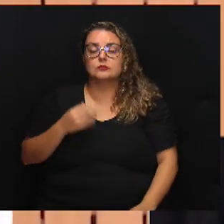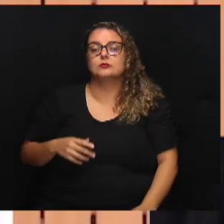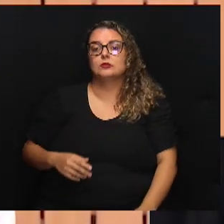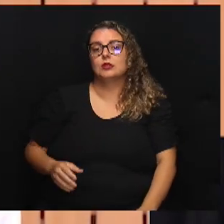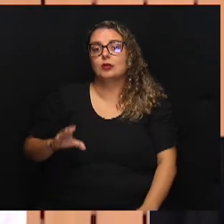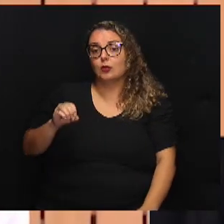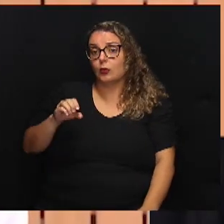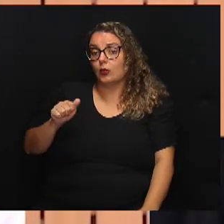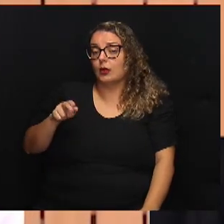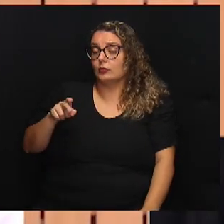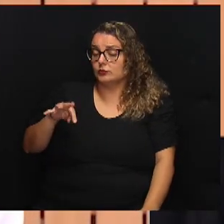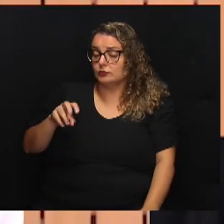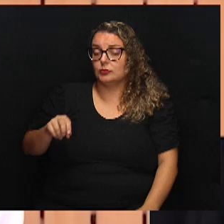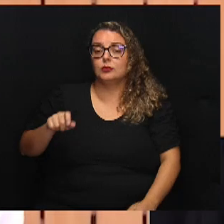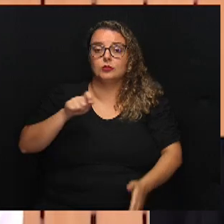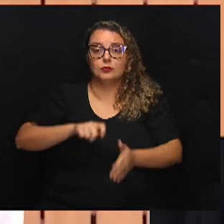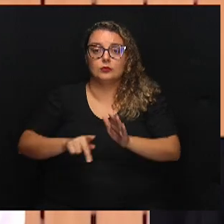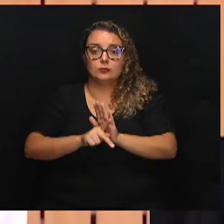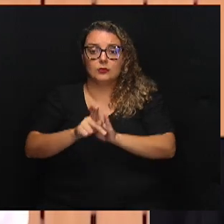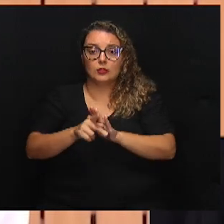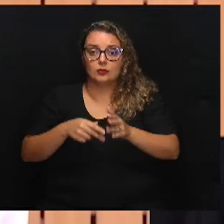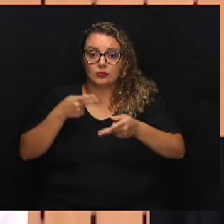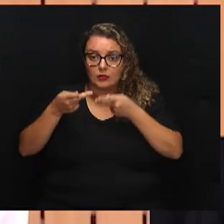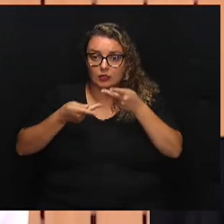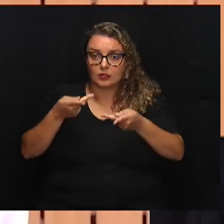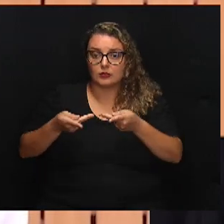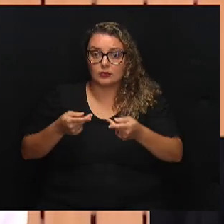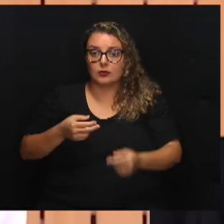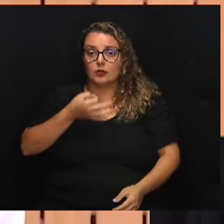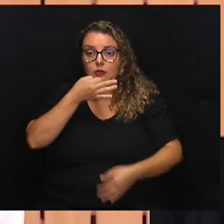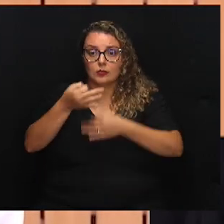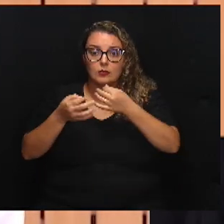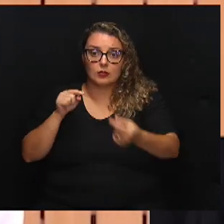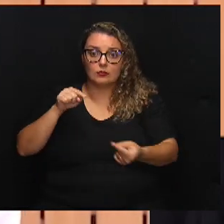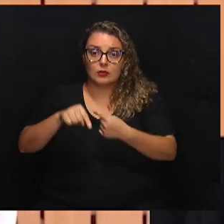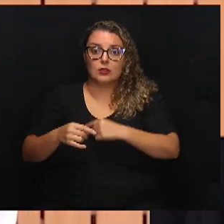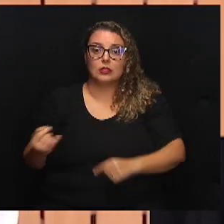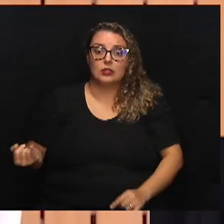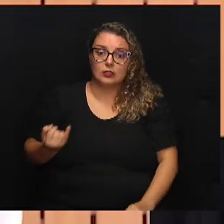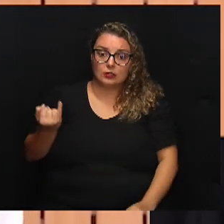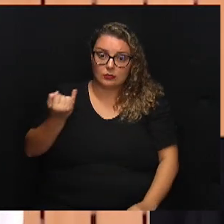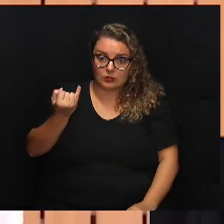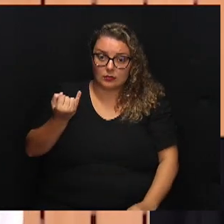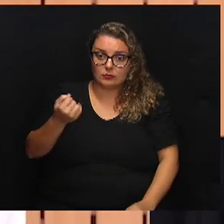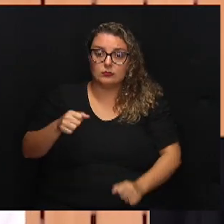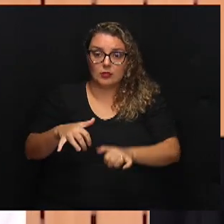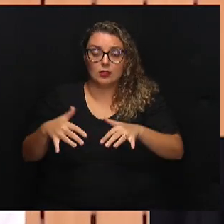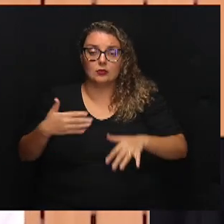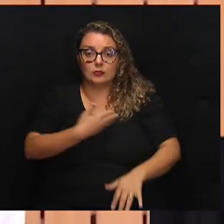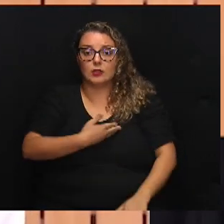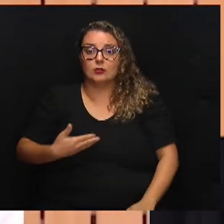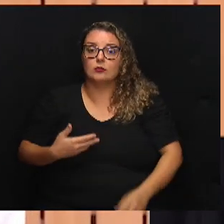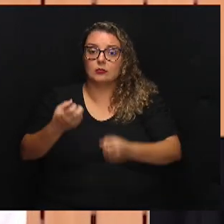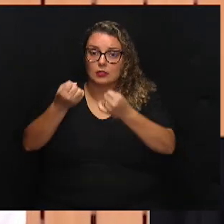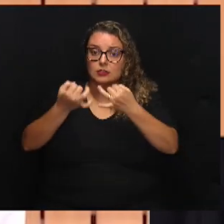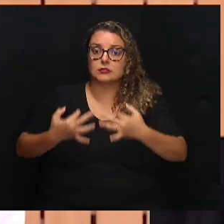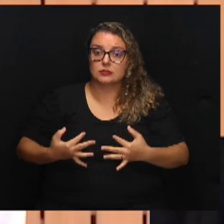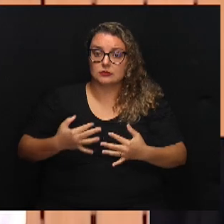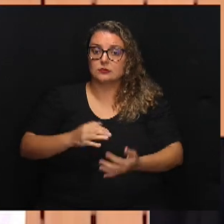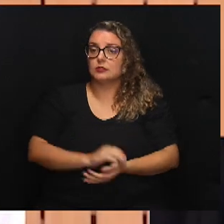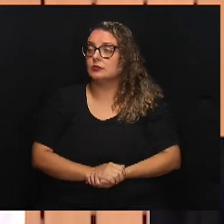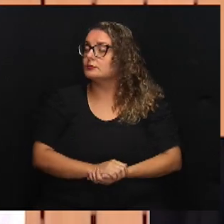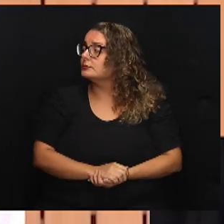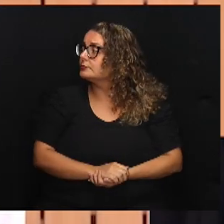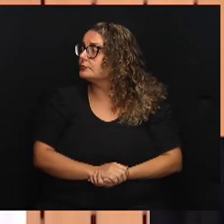do projeto, comenta sobre opiniões contrárias e a importância da audiência para esclarecimentos.